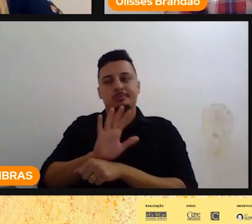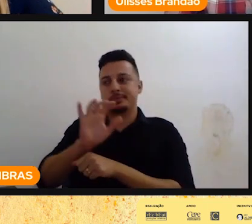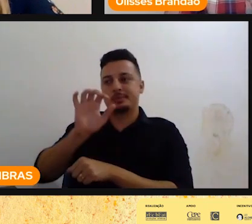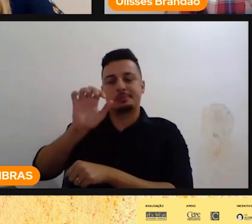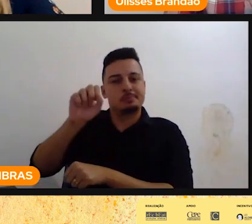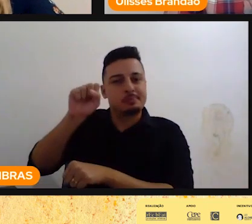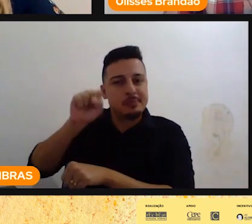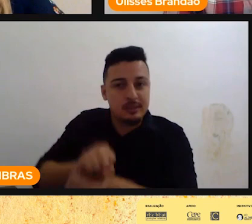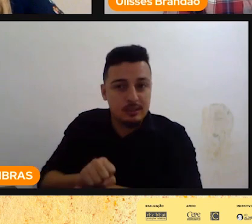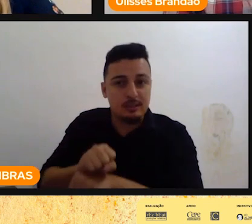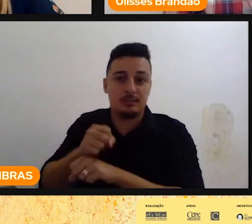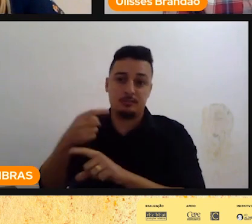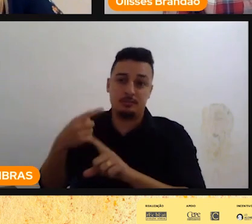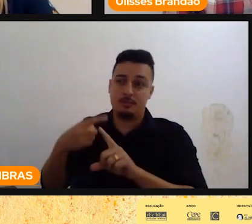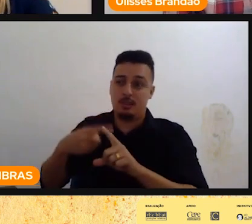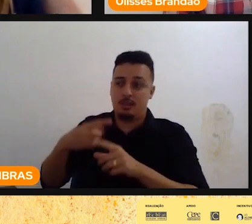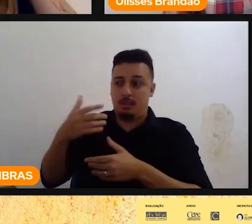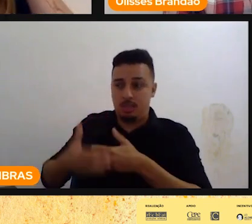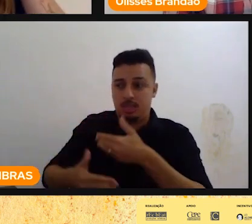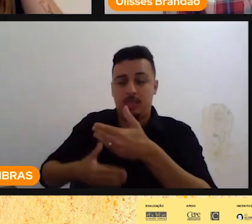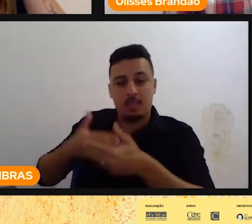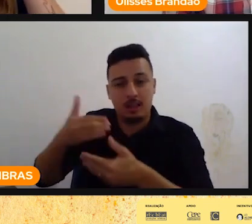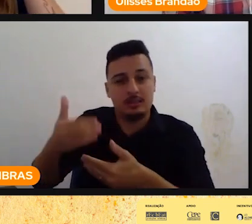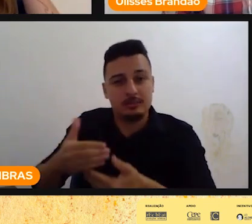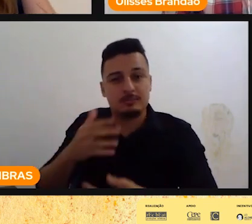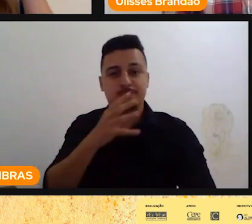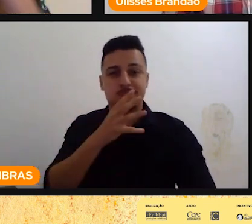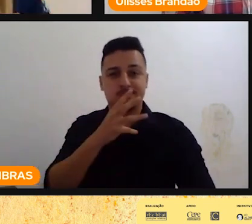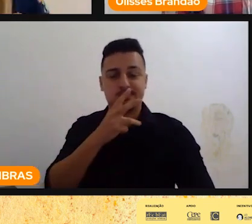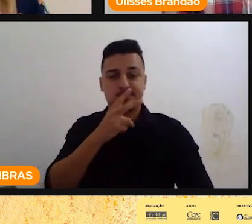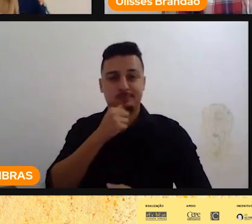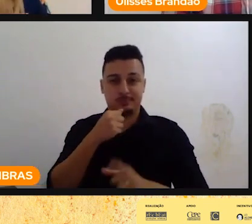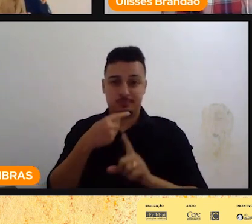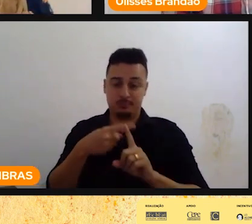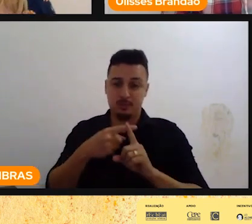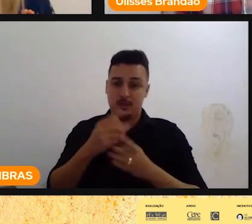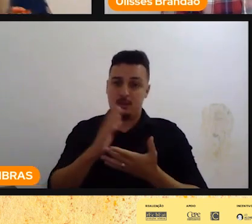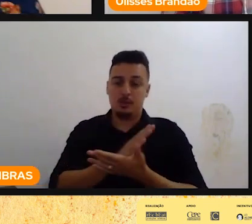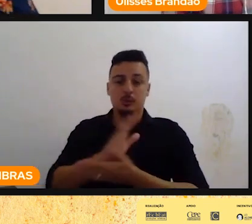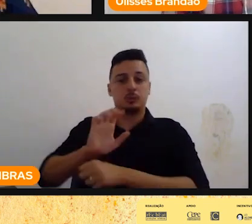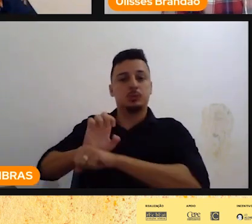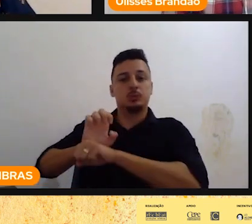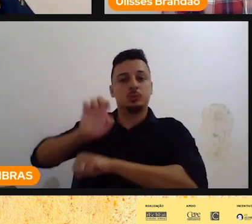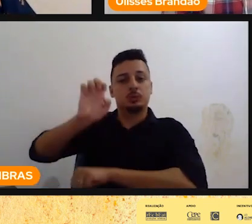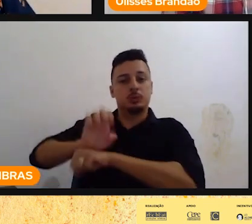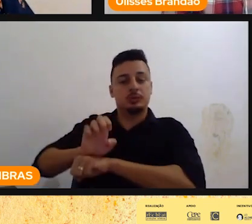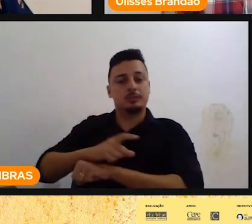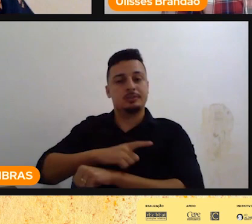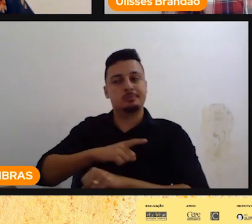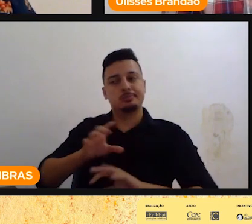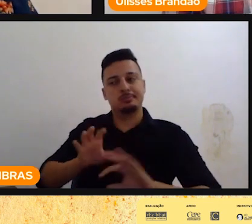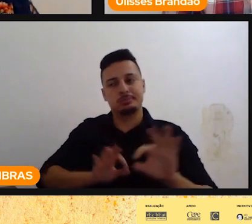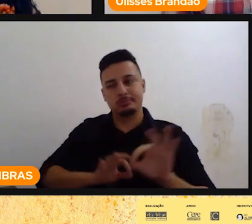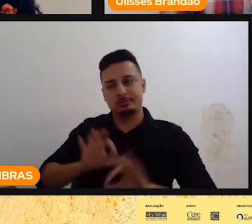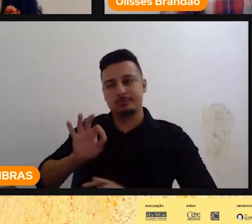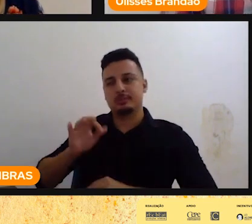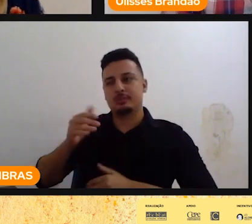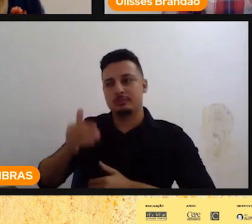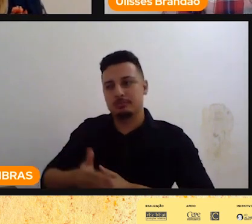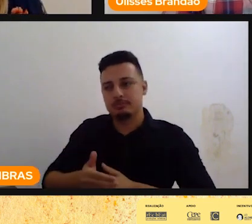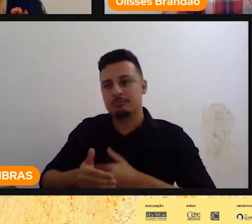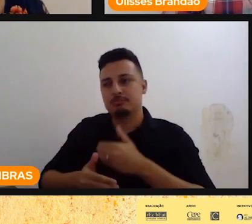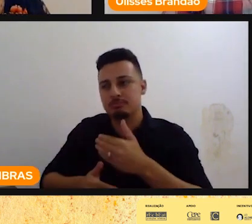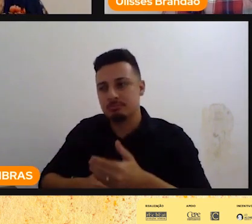assim, se movimentando muito pouco, né, a gente tem as esferas estaduais também se movimentando muito pouco, então, assim,